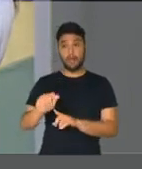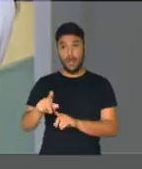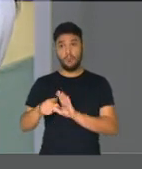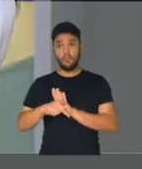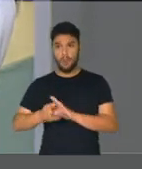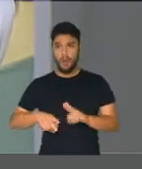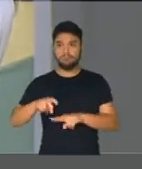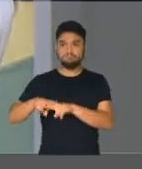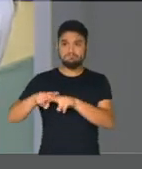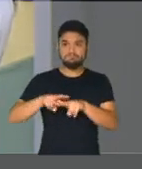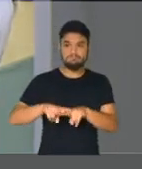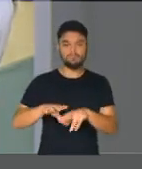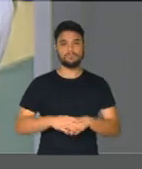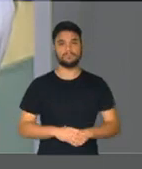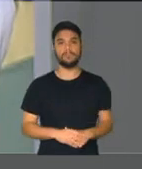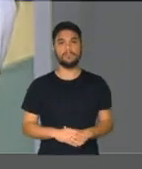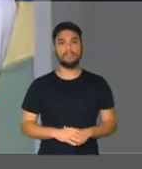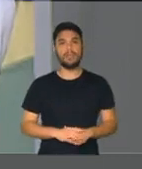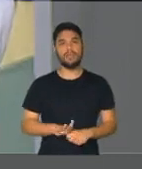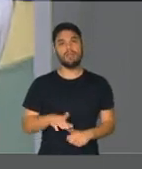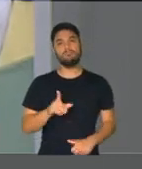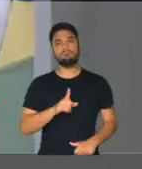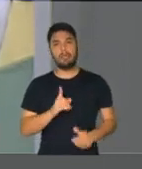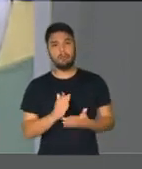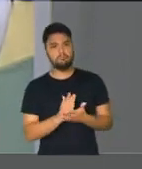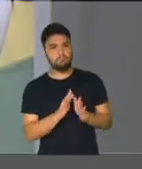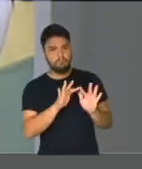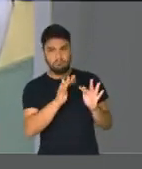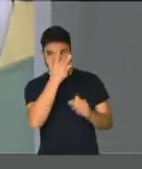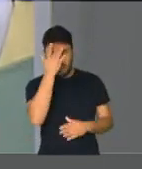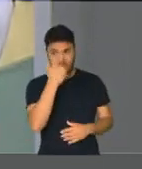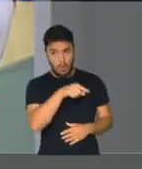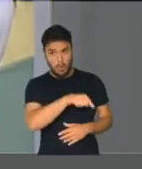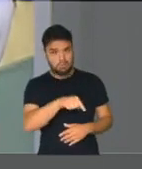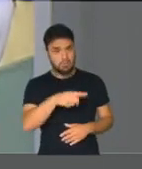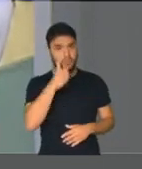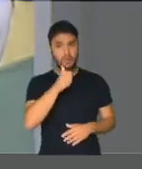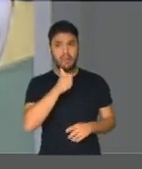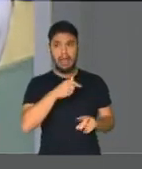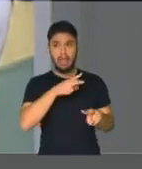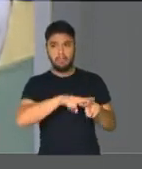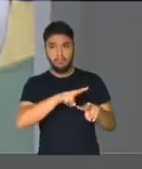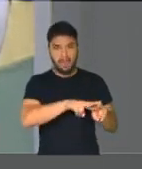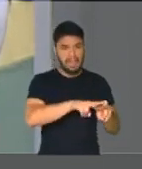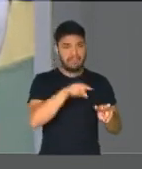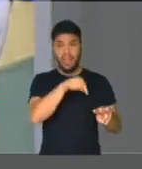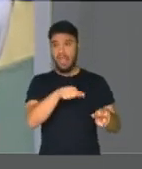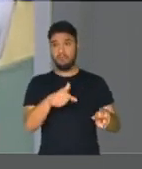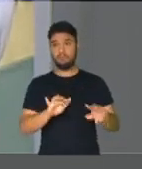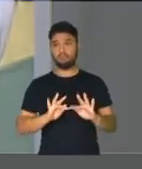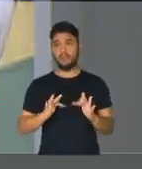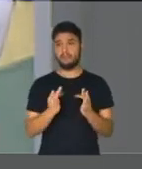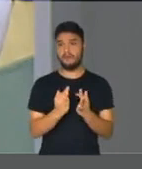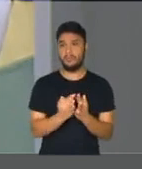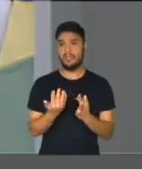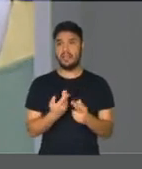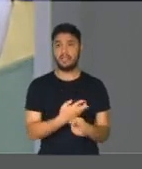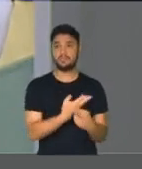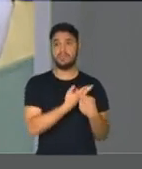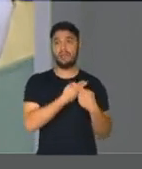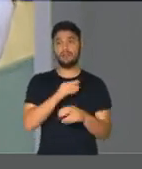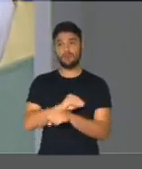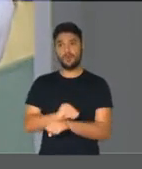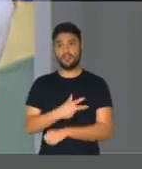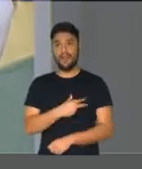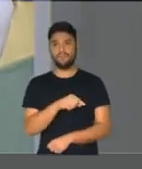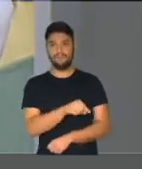Em muitos casos, não havendo nenhum familiar para assumir essa enorme responsabilidade, os filhos das